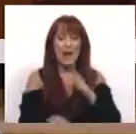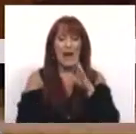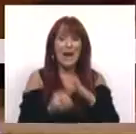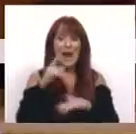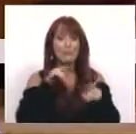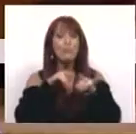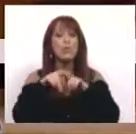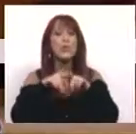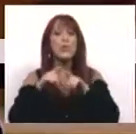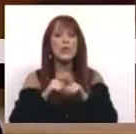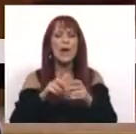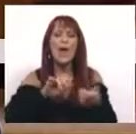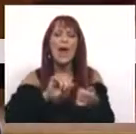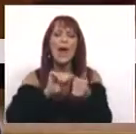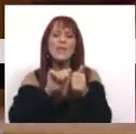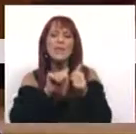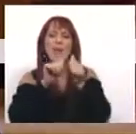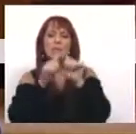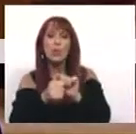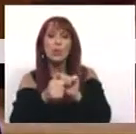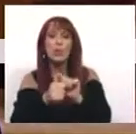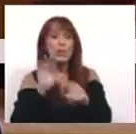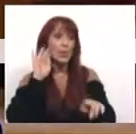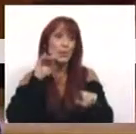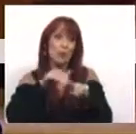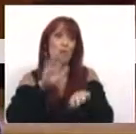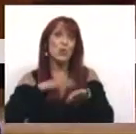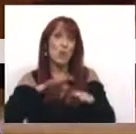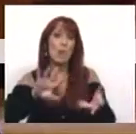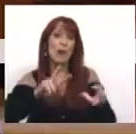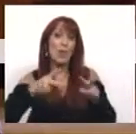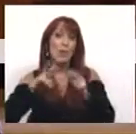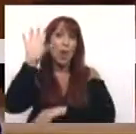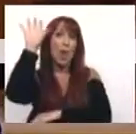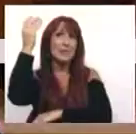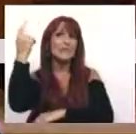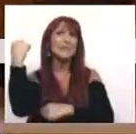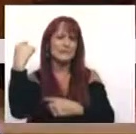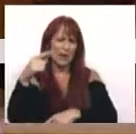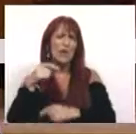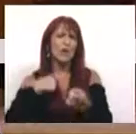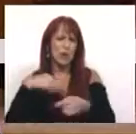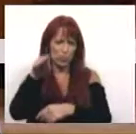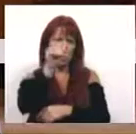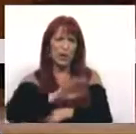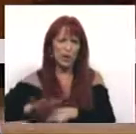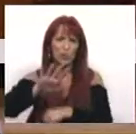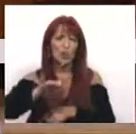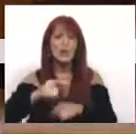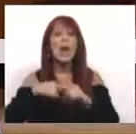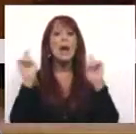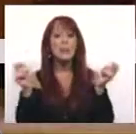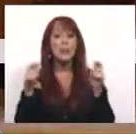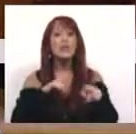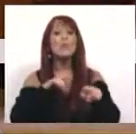criarmos políticas de adaptação às consequências que as alterações climáticas têm no nosso território. E